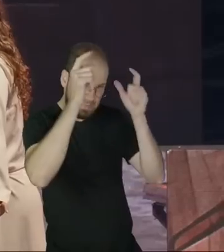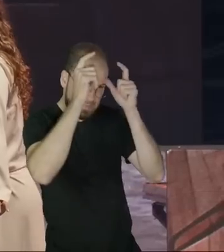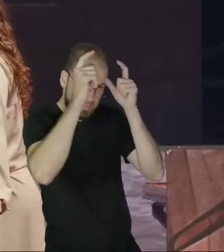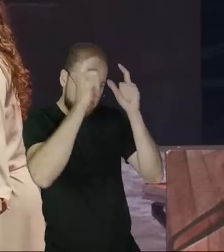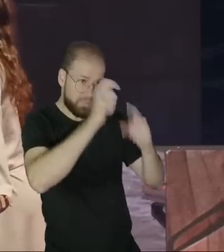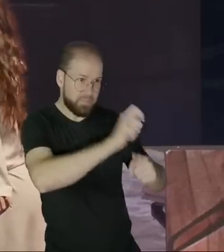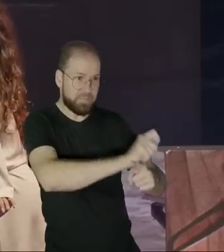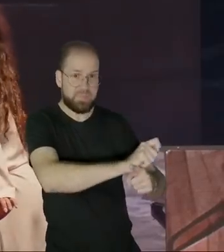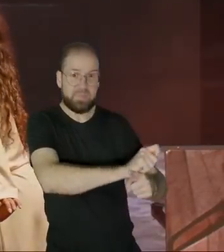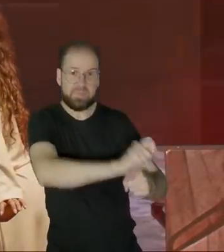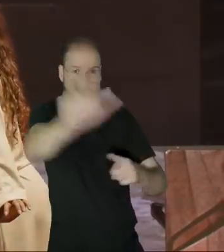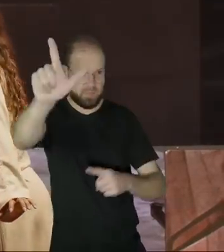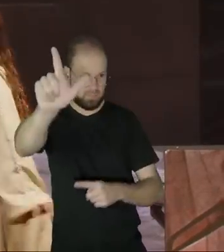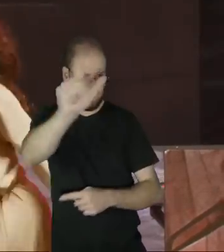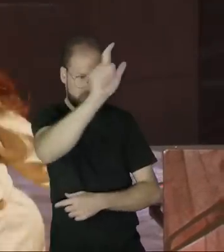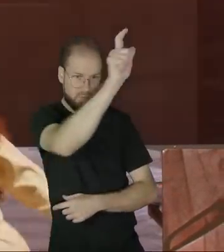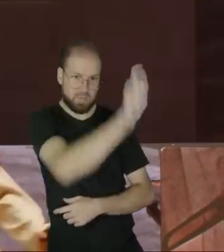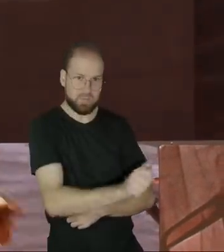saia dessa mulher.